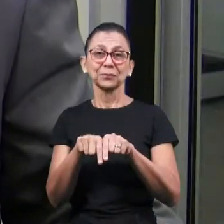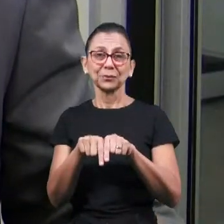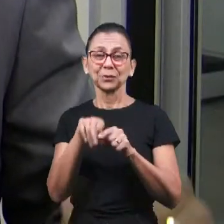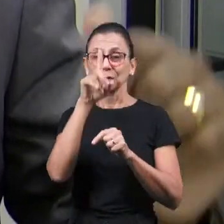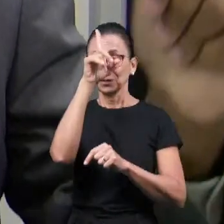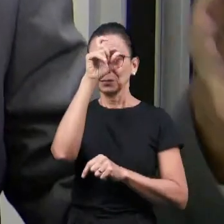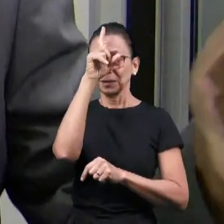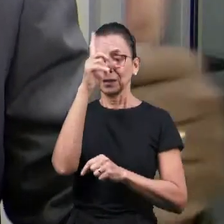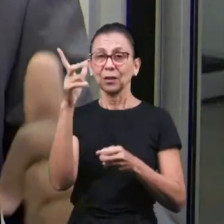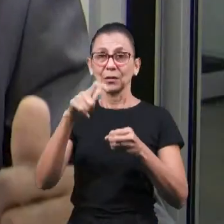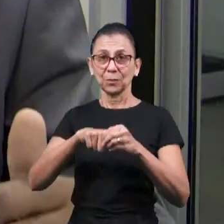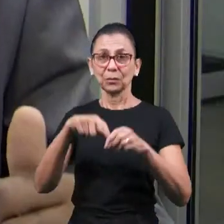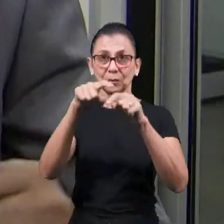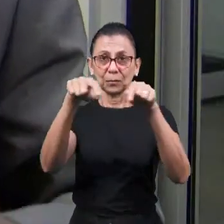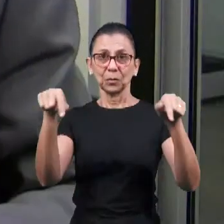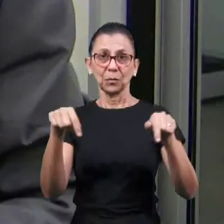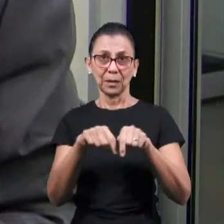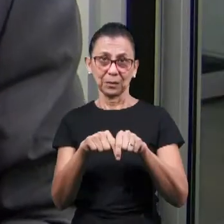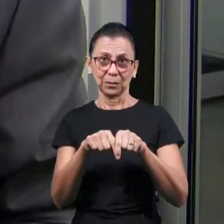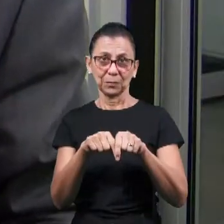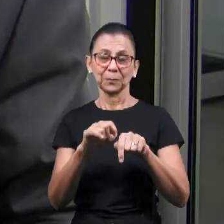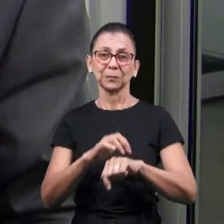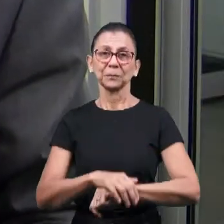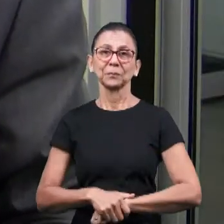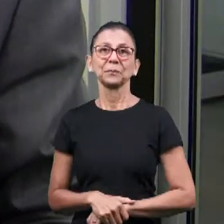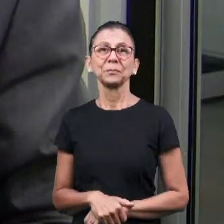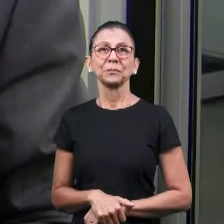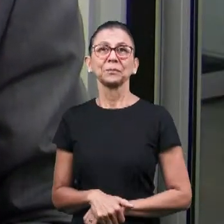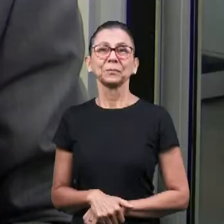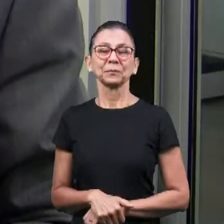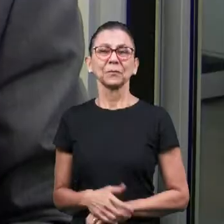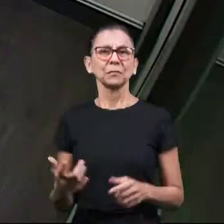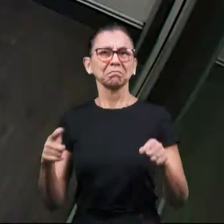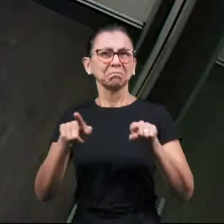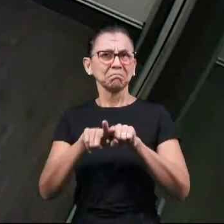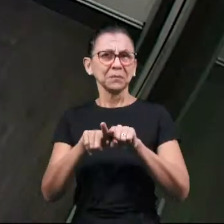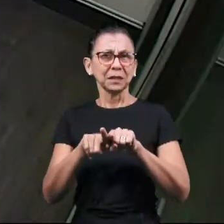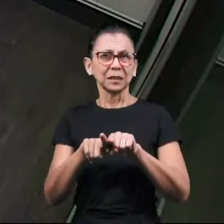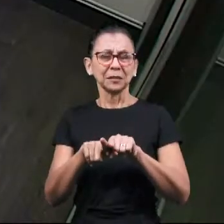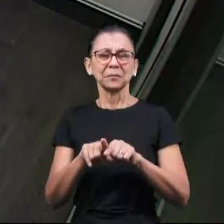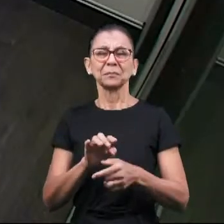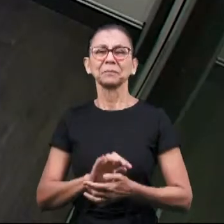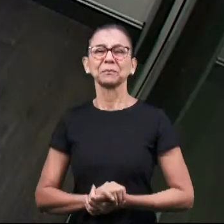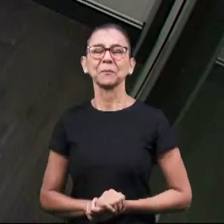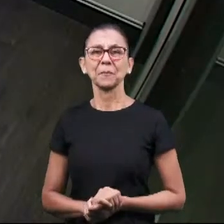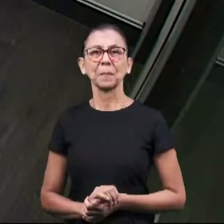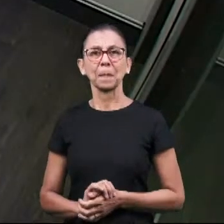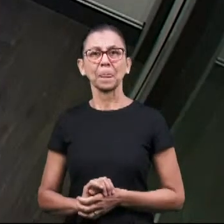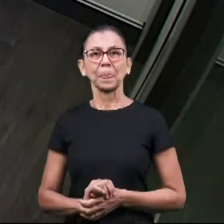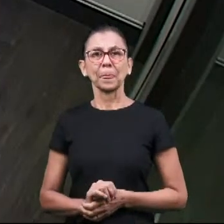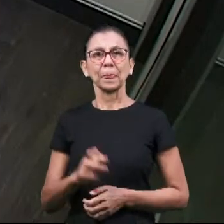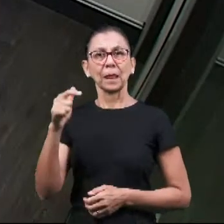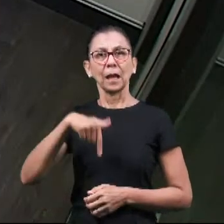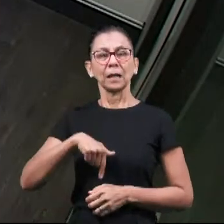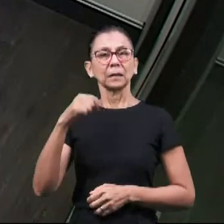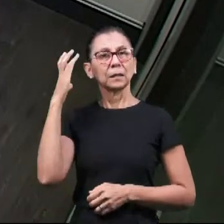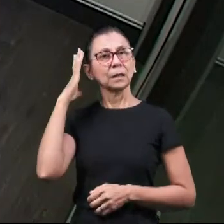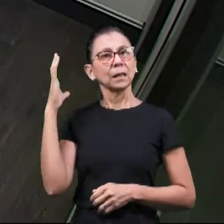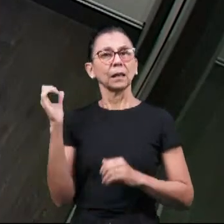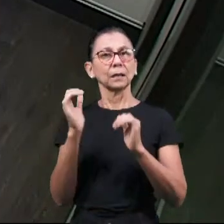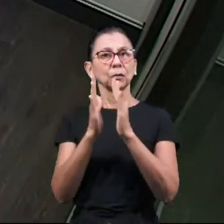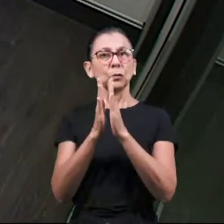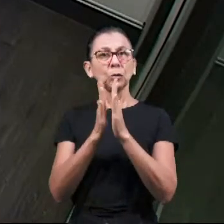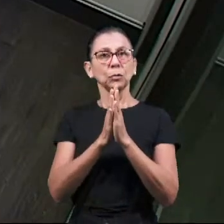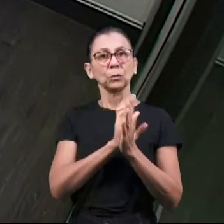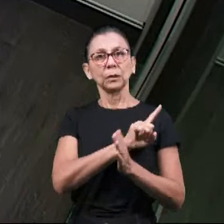o Theo vai sair da UTI e vem pro quarto. E ontem recebeu o alta. Oh, glória a Deus. Eu vou confessar aqui ao pastor e a quem está nos assistindo, e quando eu recebi no meu